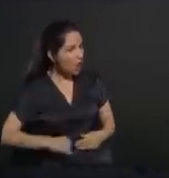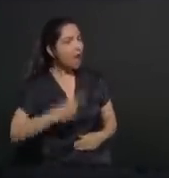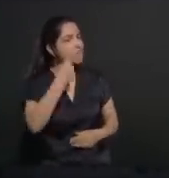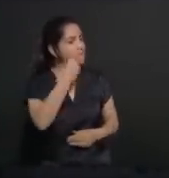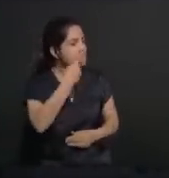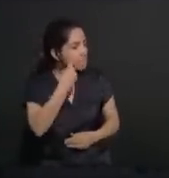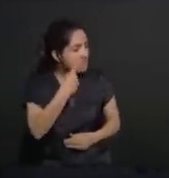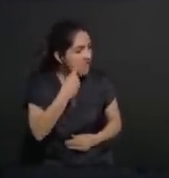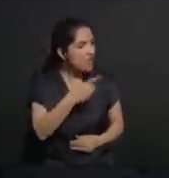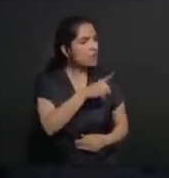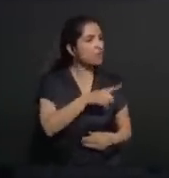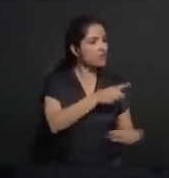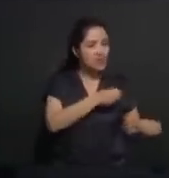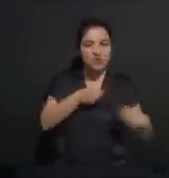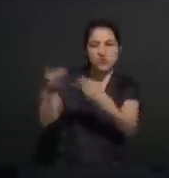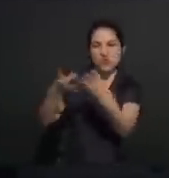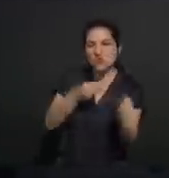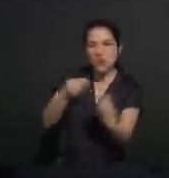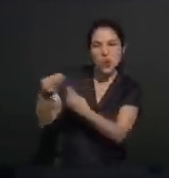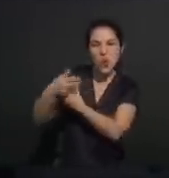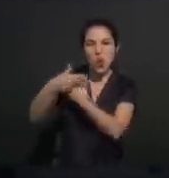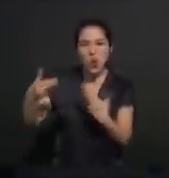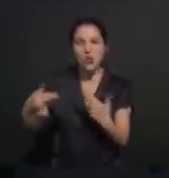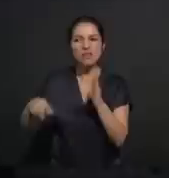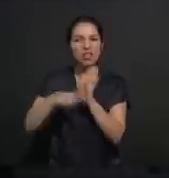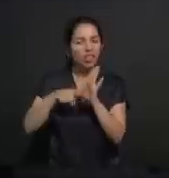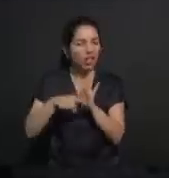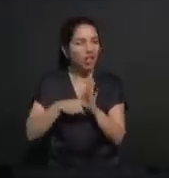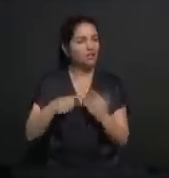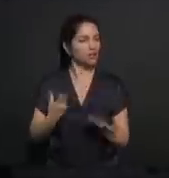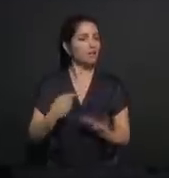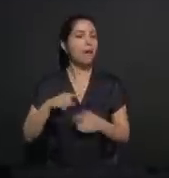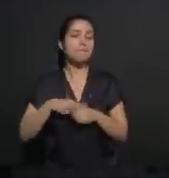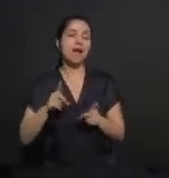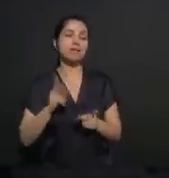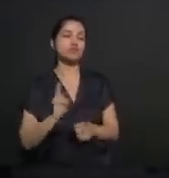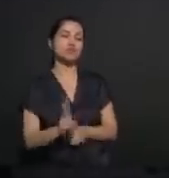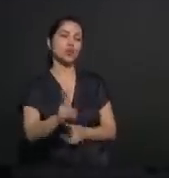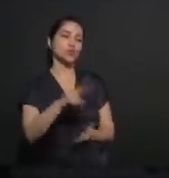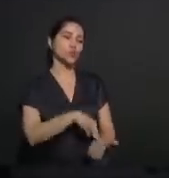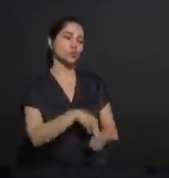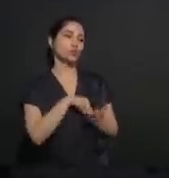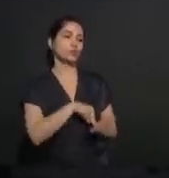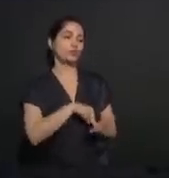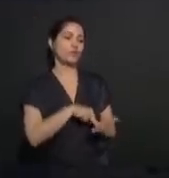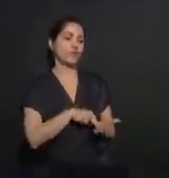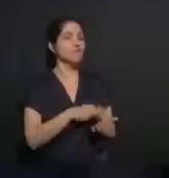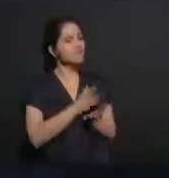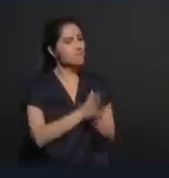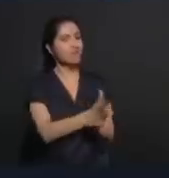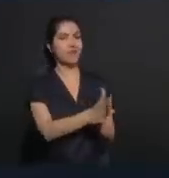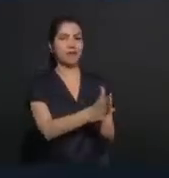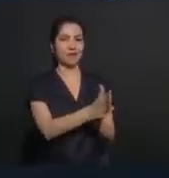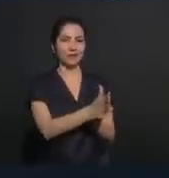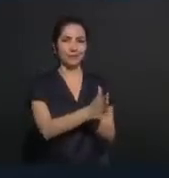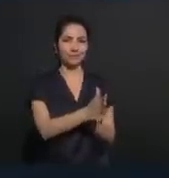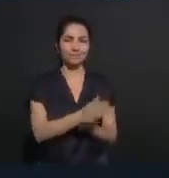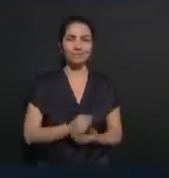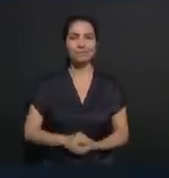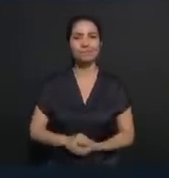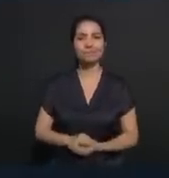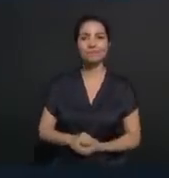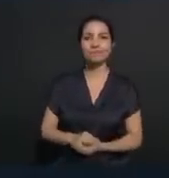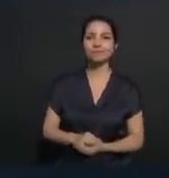Você jogou tudo de ruim em cima dele. Olha lá, continua fiel. Continua o quê?